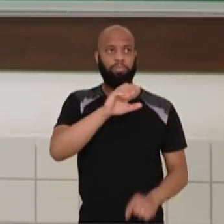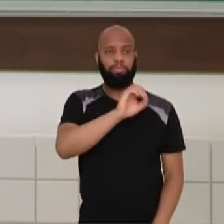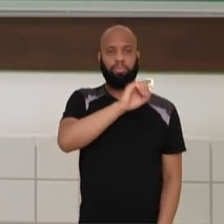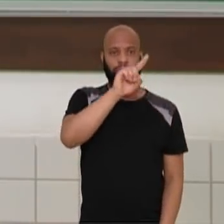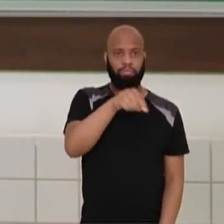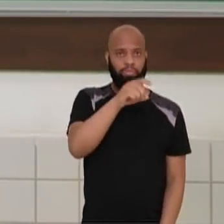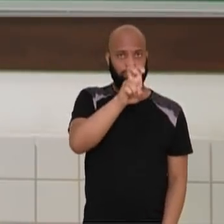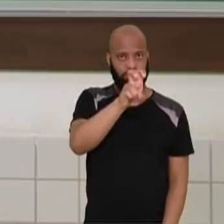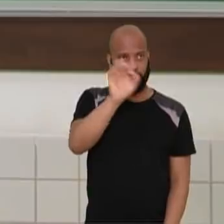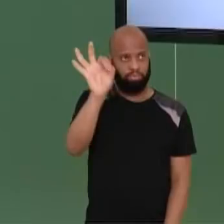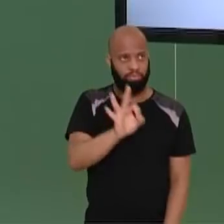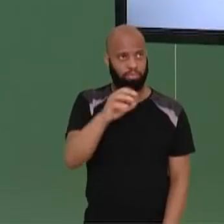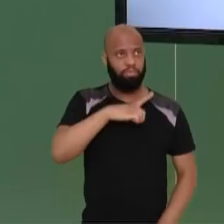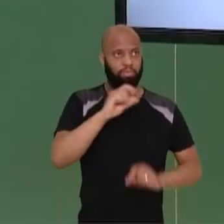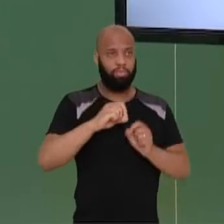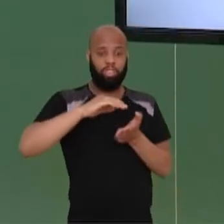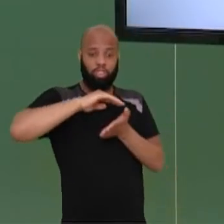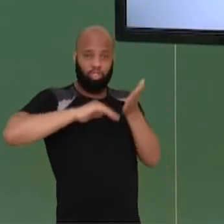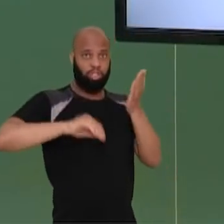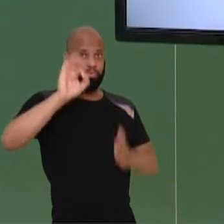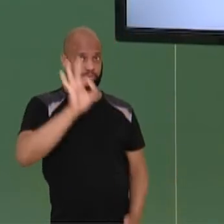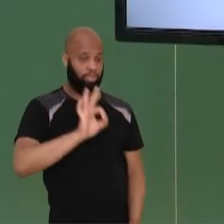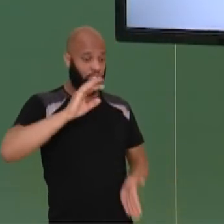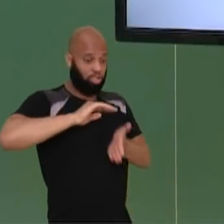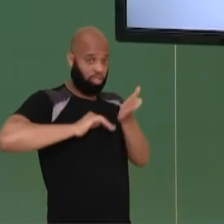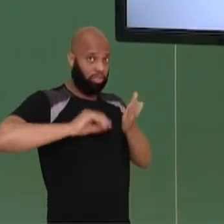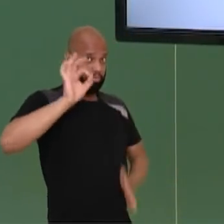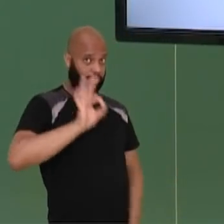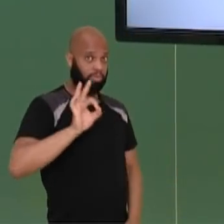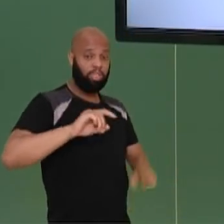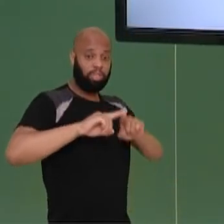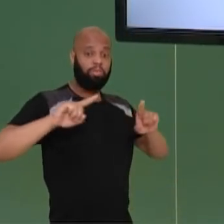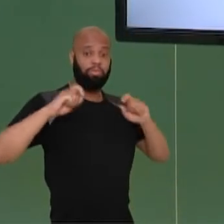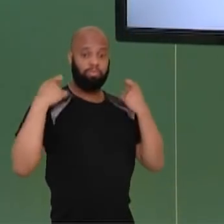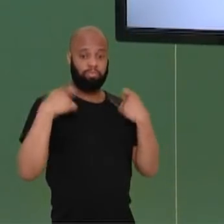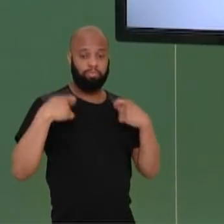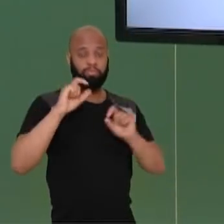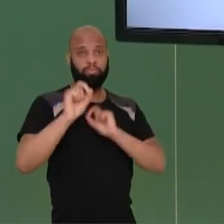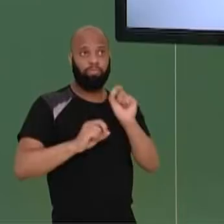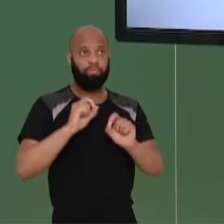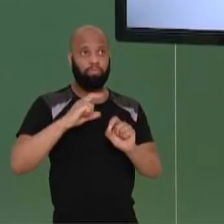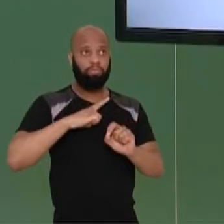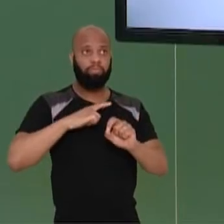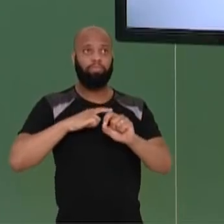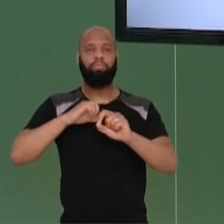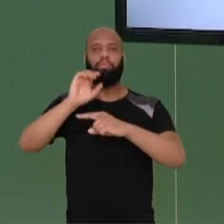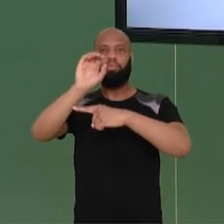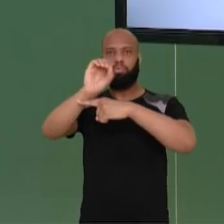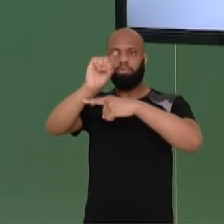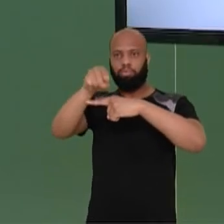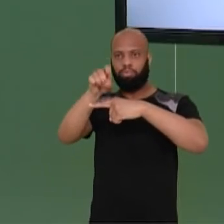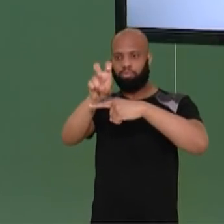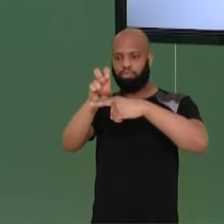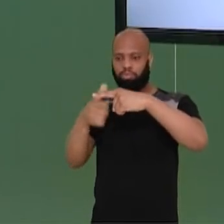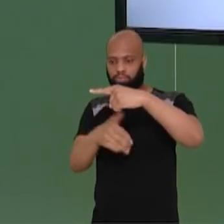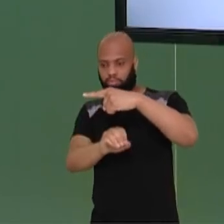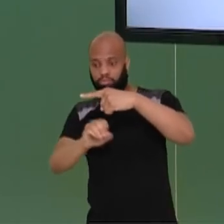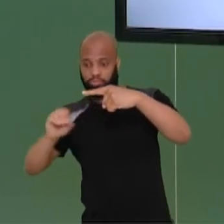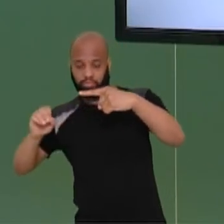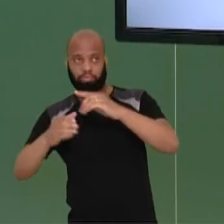0,5%, eu tiro o símbolo de porcentagem e acrescento sobre 100 embaixo. Então, vai ficar